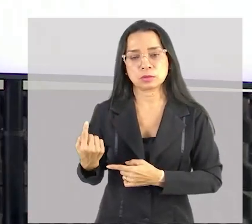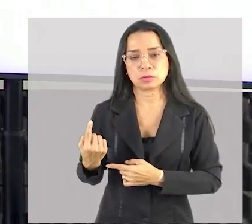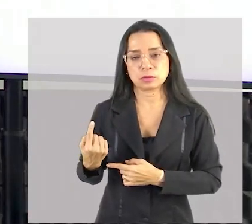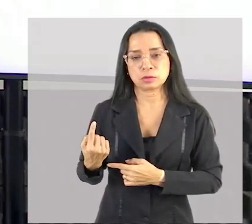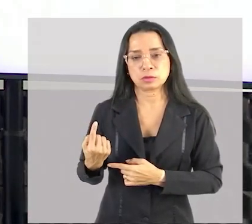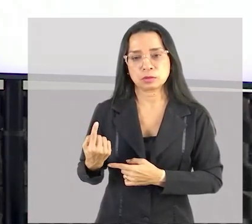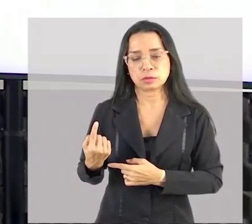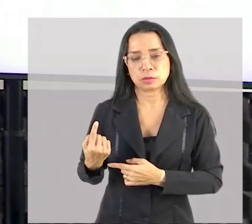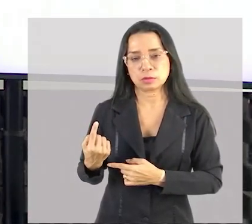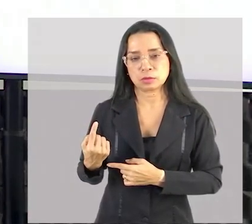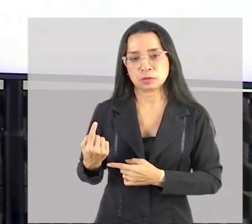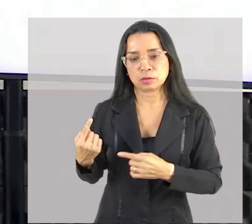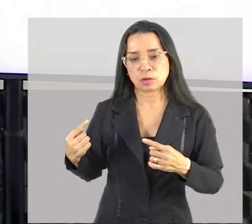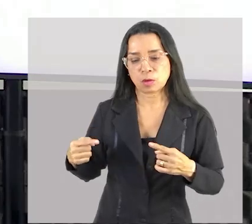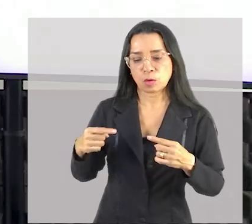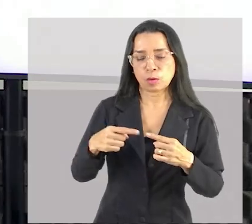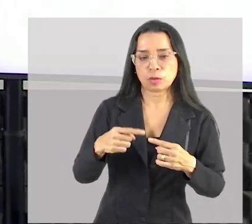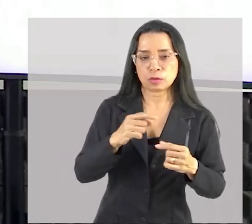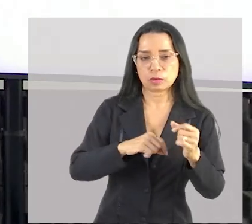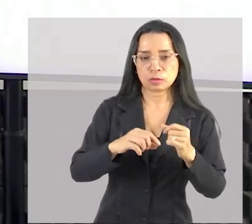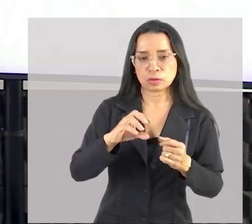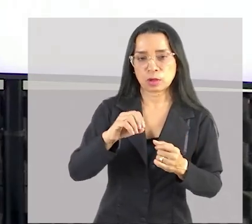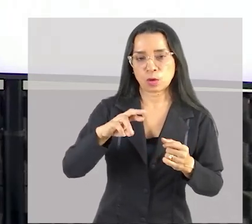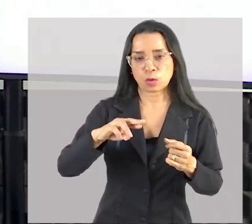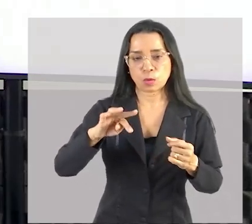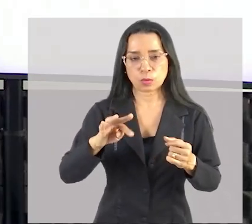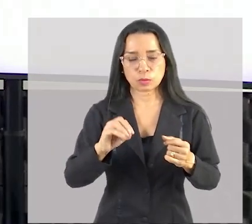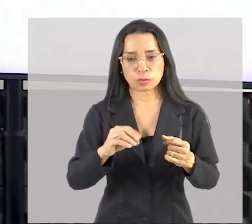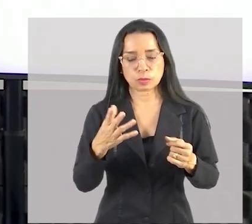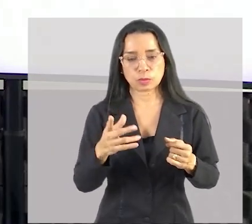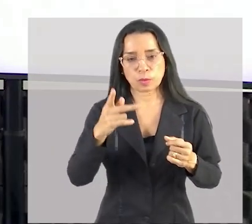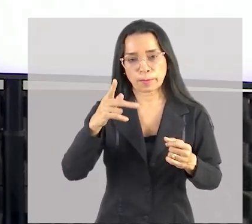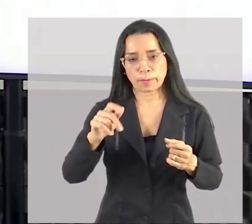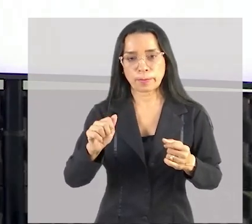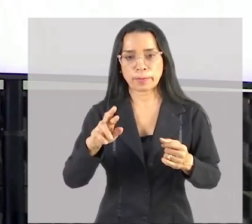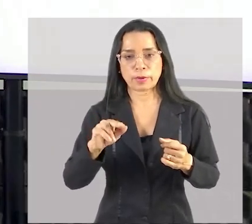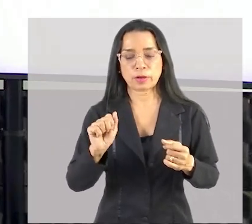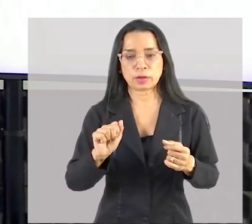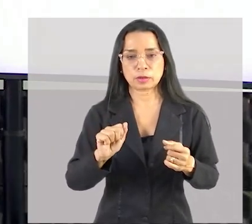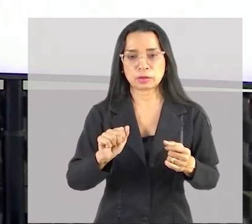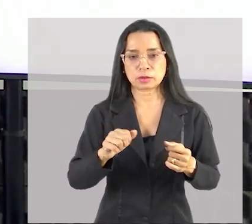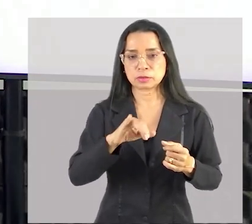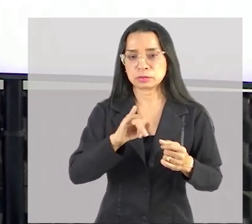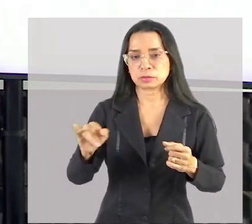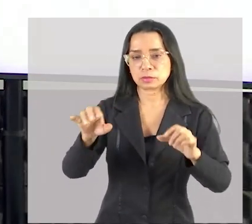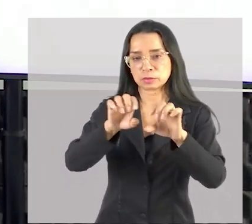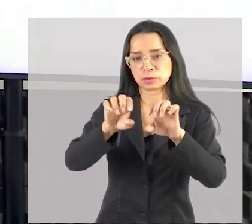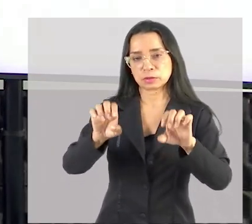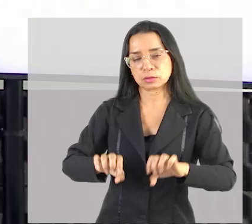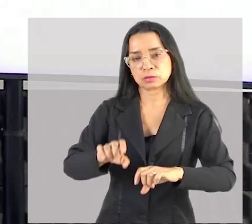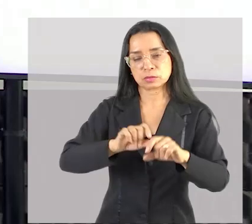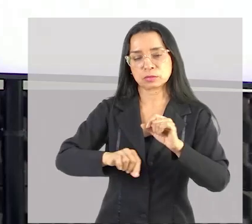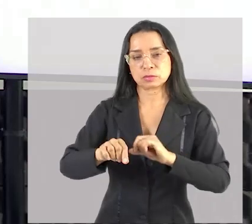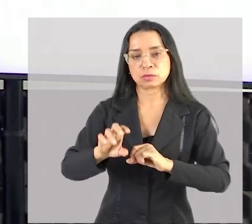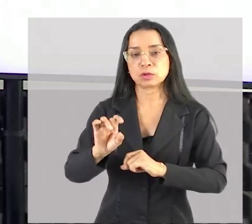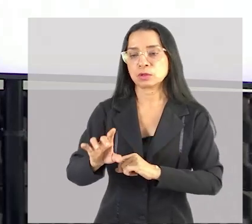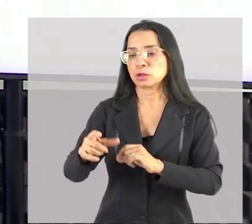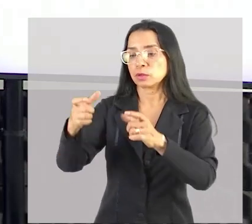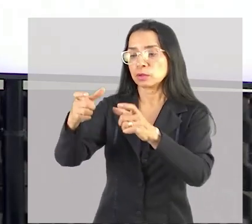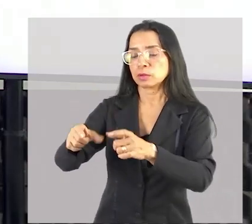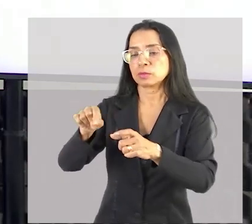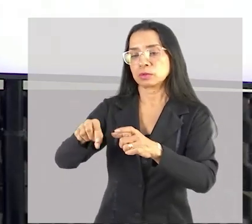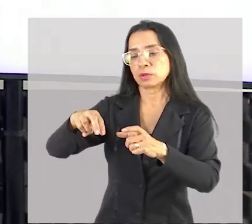te lançar para as posições orto, para. Se eu estivesse falando dessa estrutura, eu só poderia entrar na posição